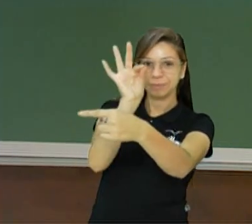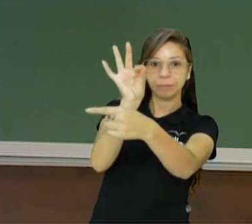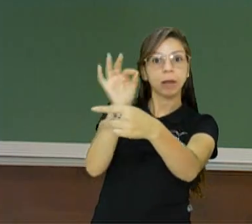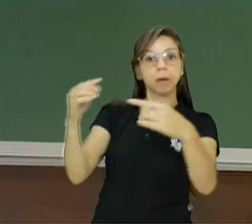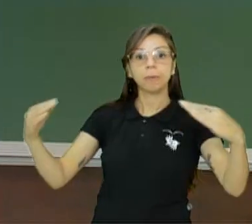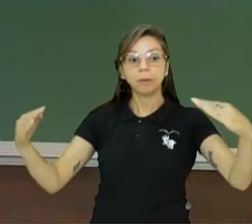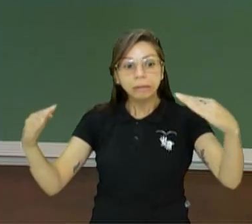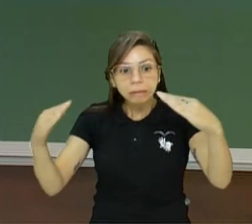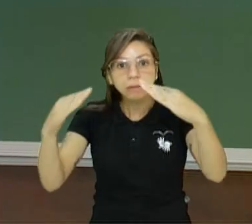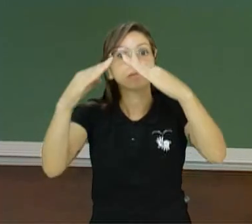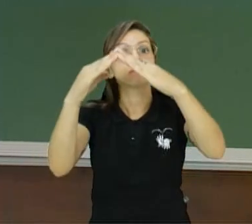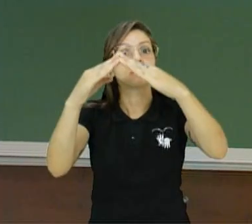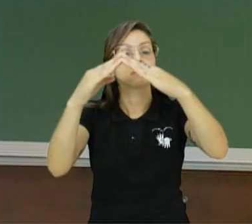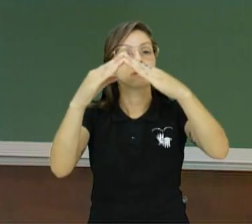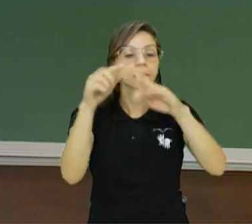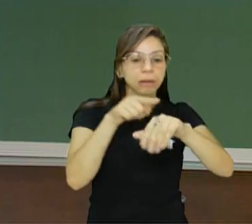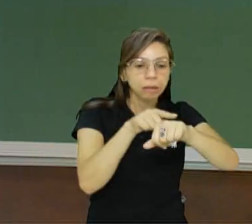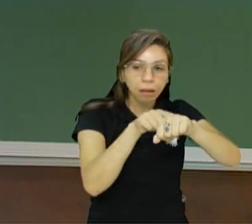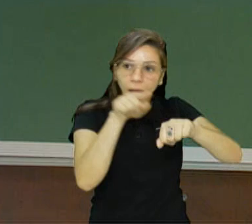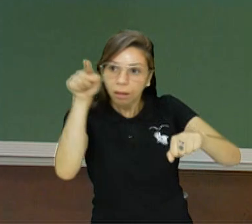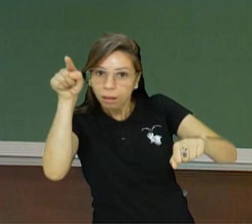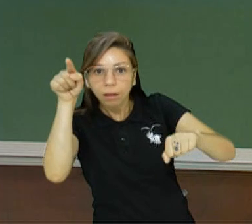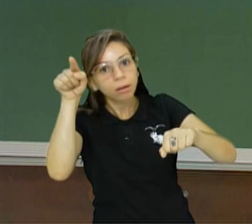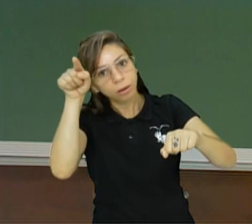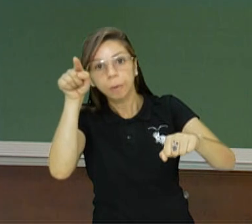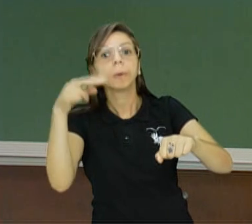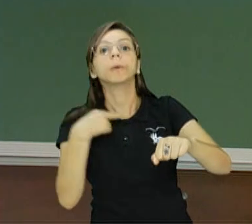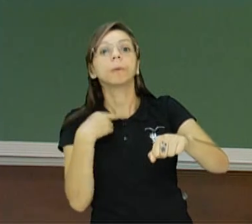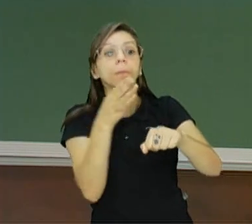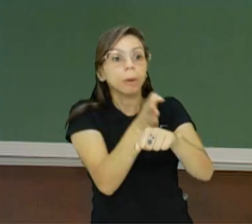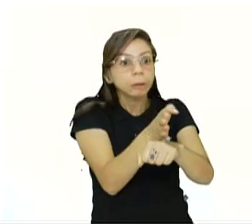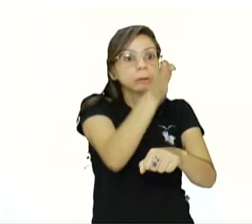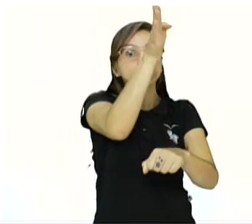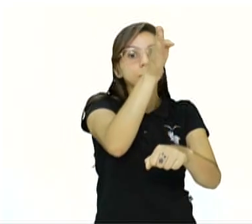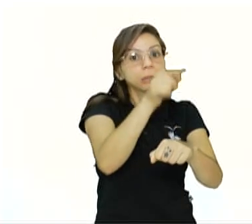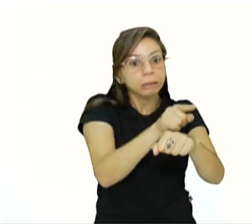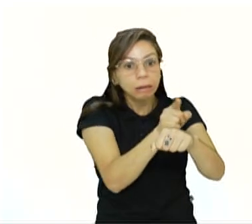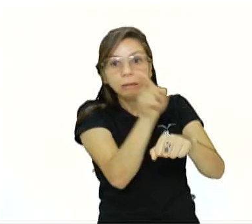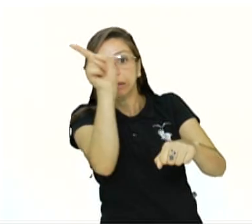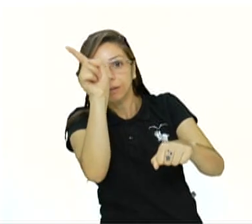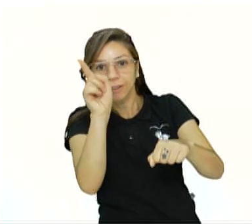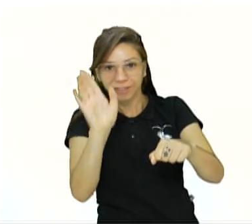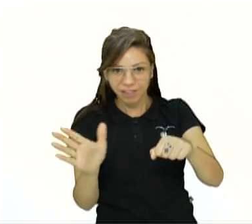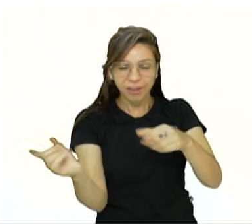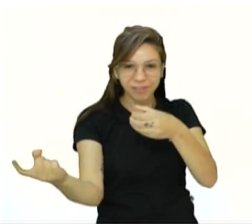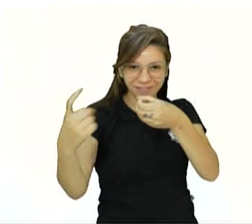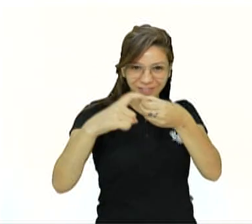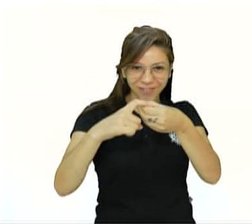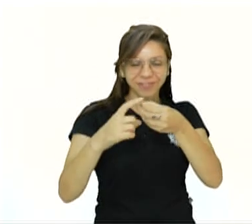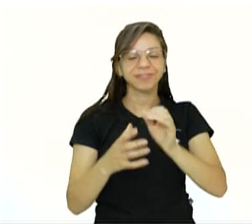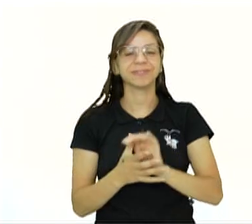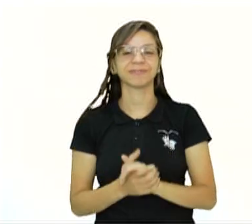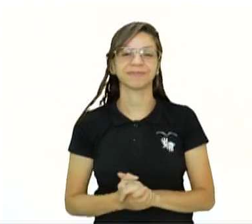poder fechar a nossa pirâmide. Façam aí, daqui a pouco a gente continua.